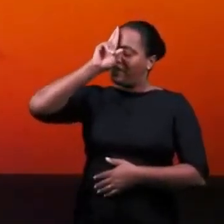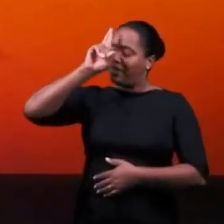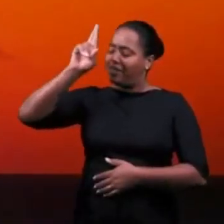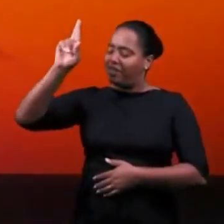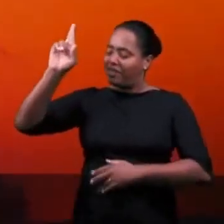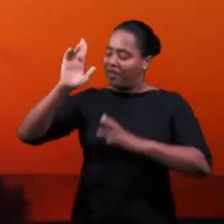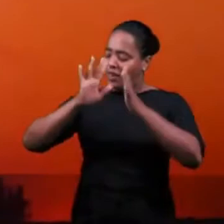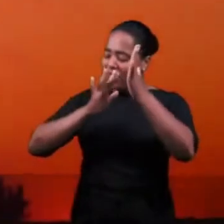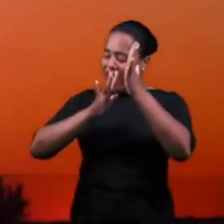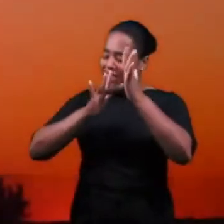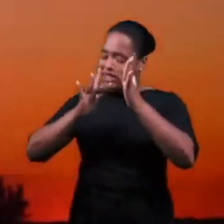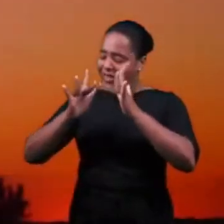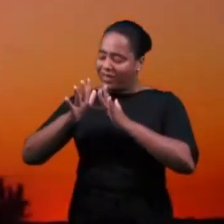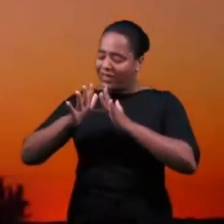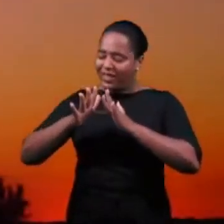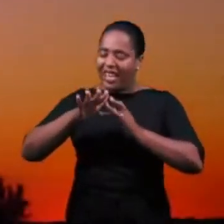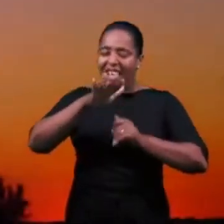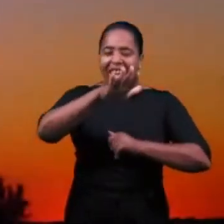chamando.